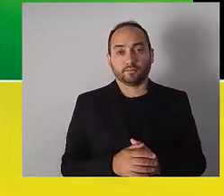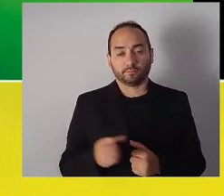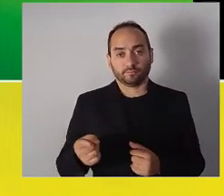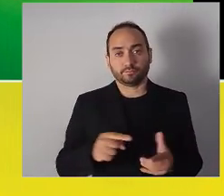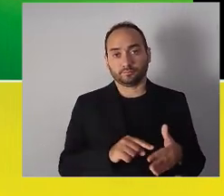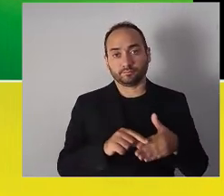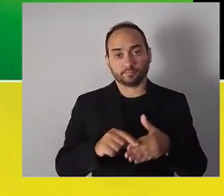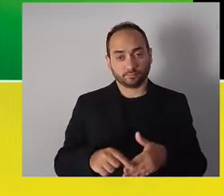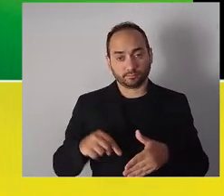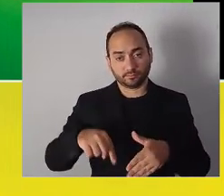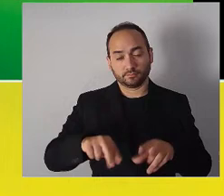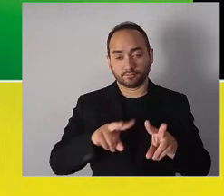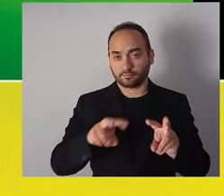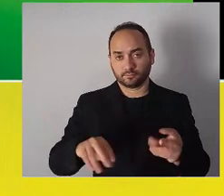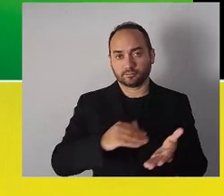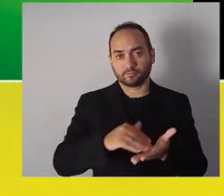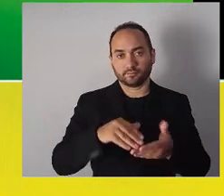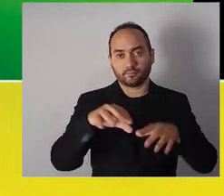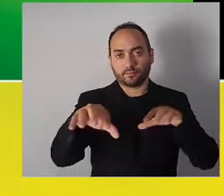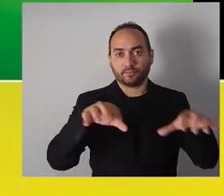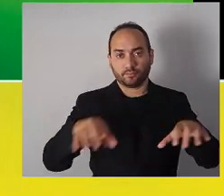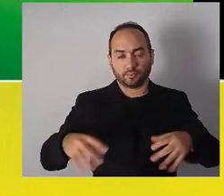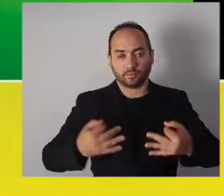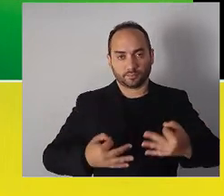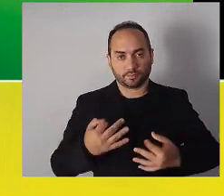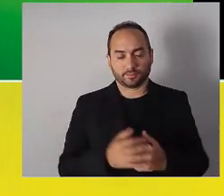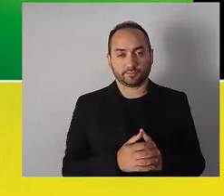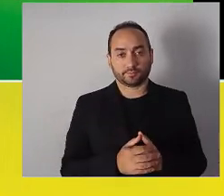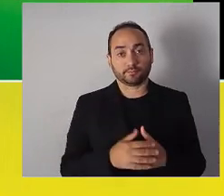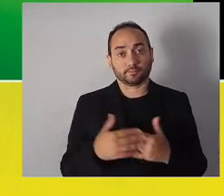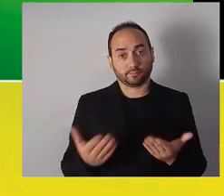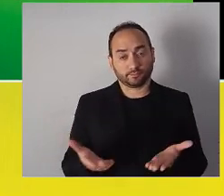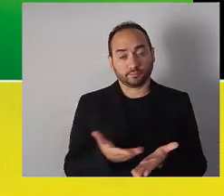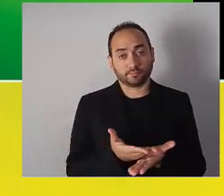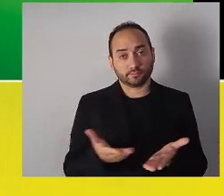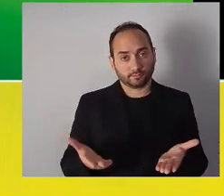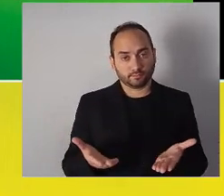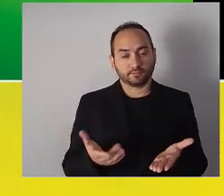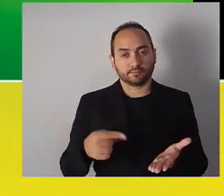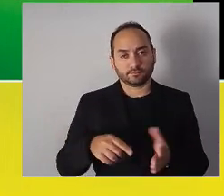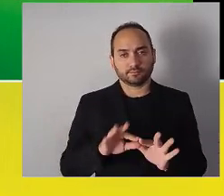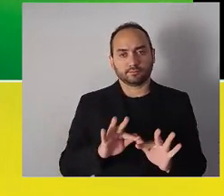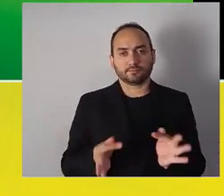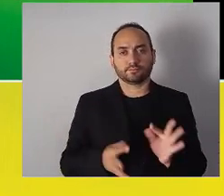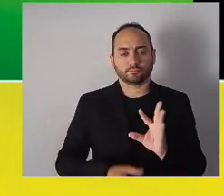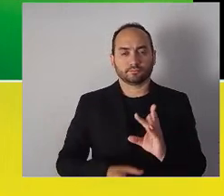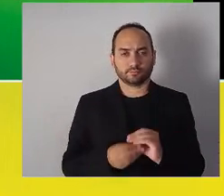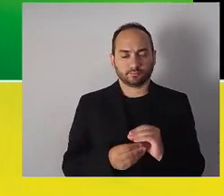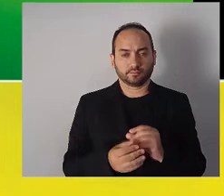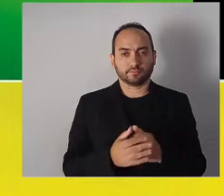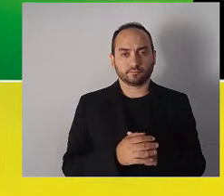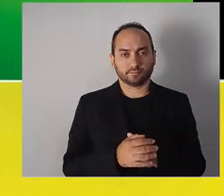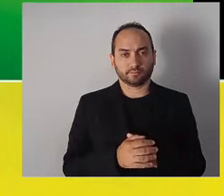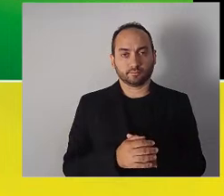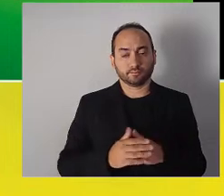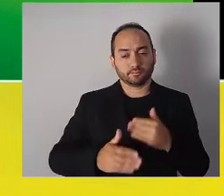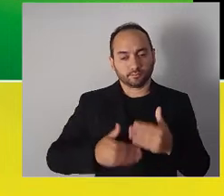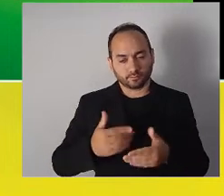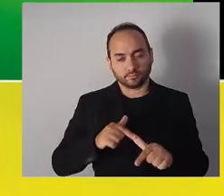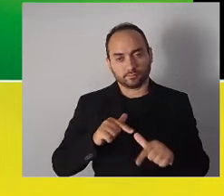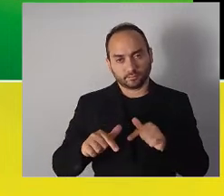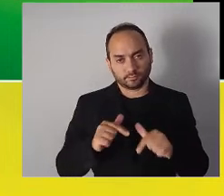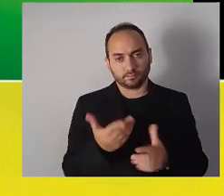trazidas pelas demais secretarias do Tribunal. Então, senhor presidente, em brevíssimas palavras, para prestigiar o trabalho